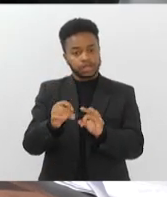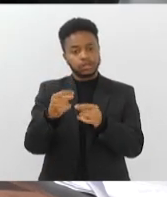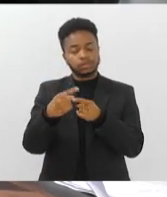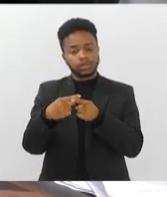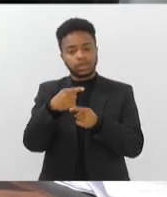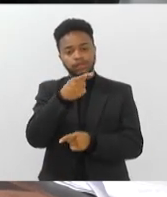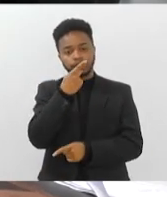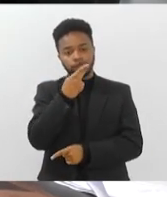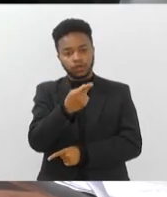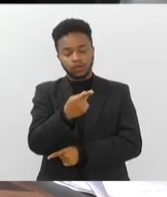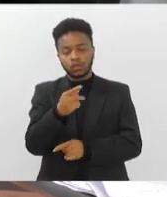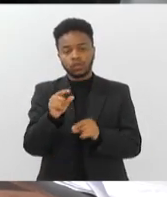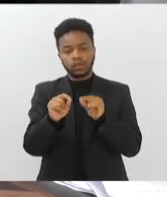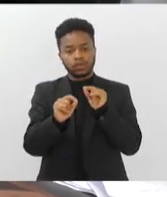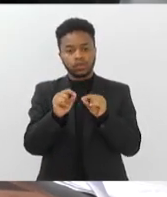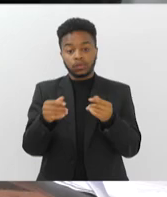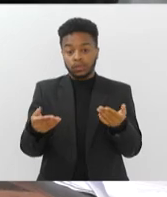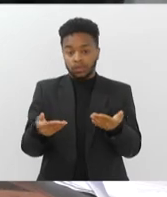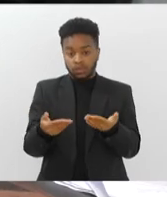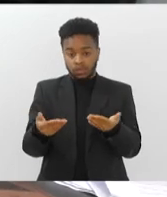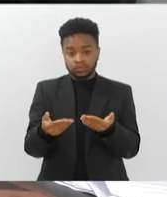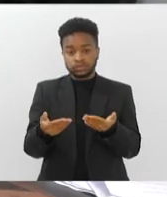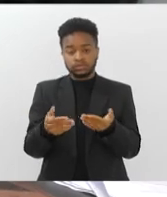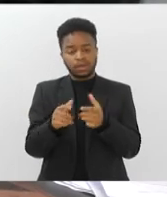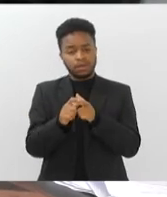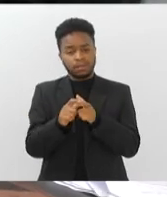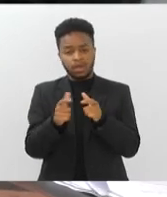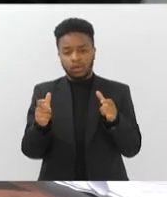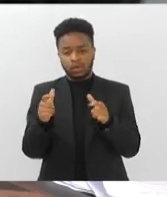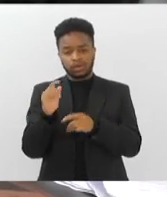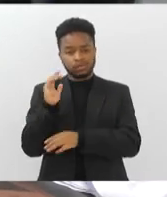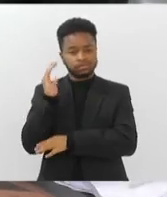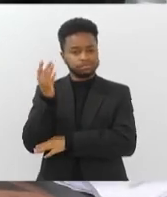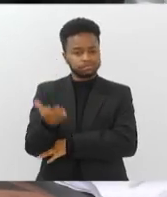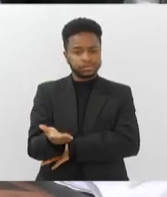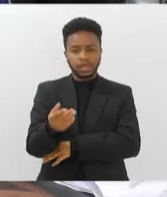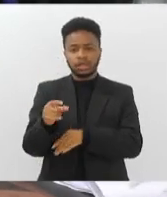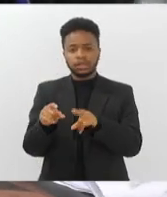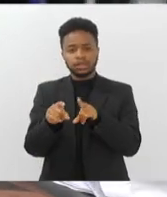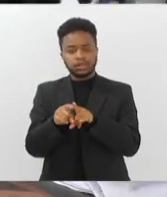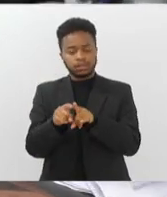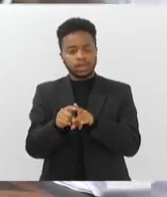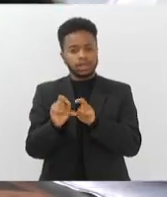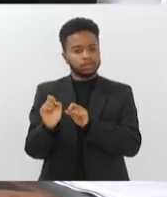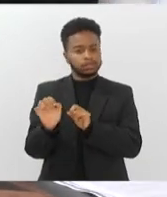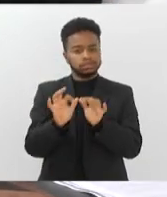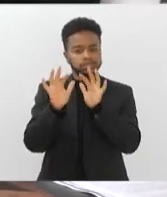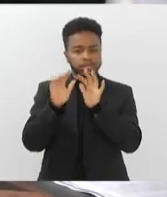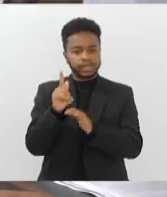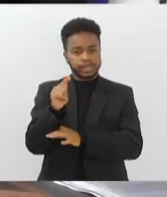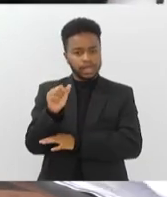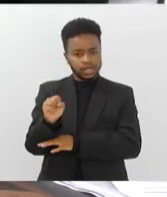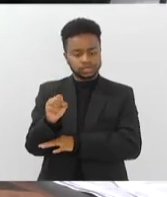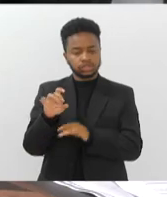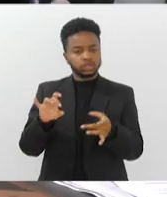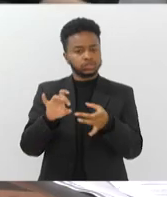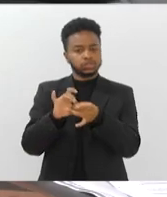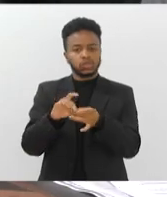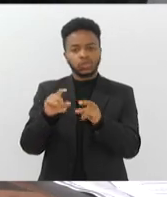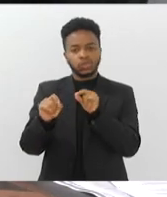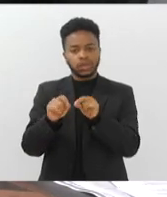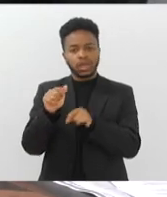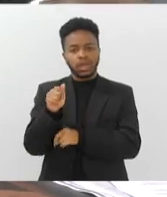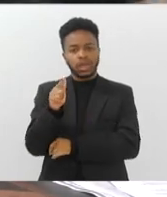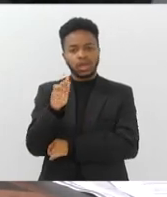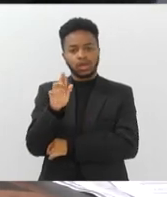que, hoje, a maior parte do desmatamento, das questões das emissões, está ligado à agropecuária, mas é